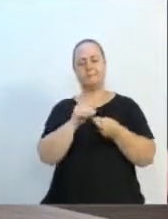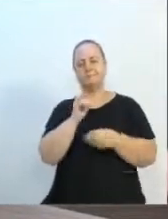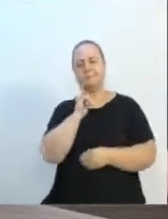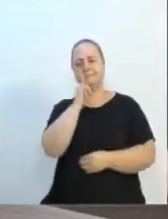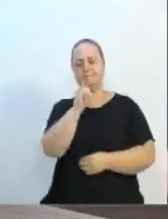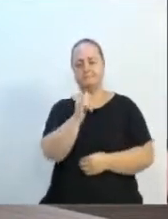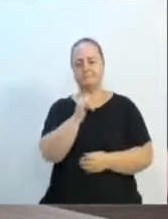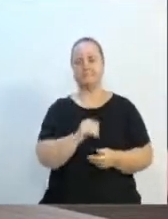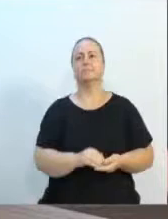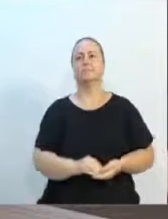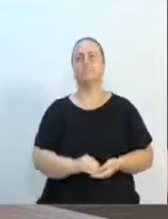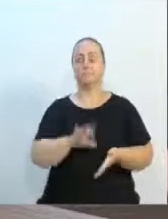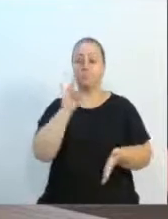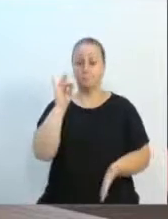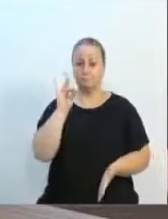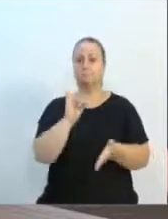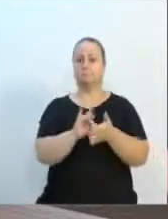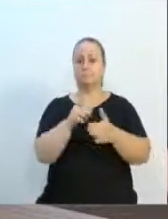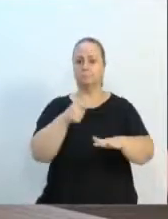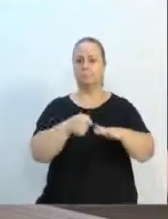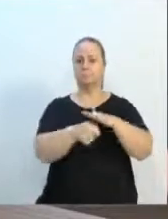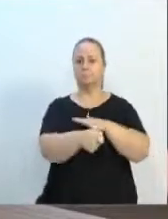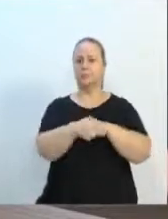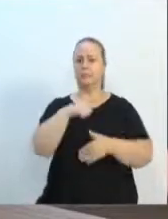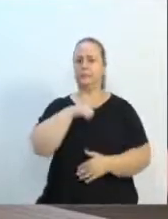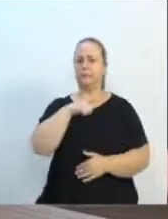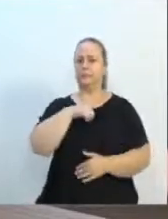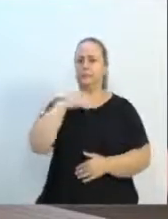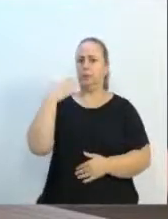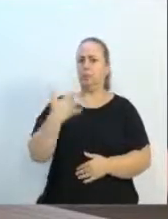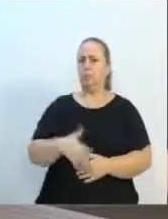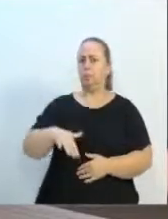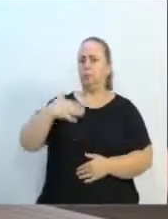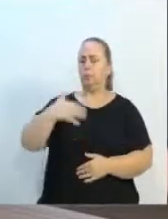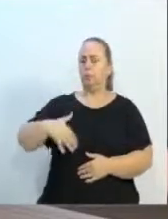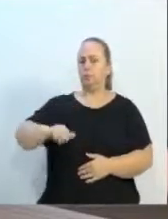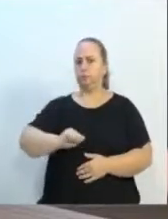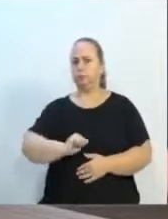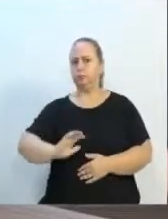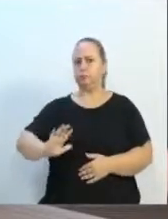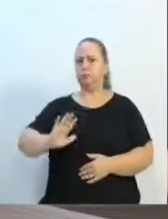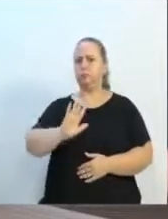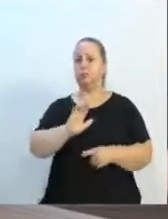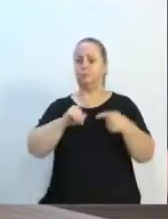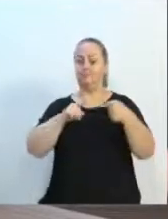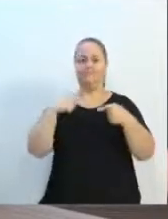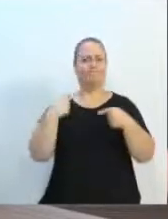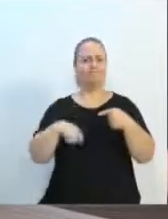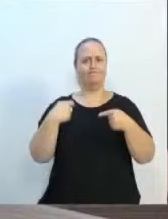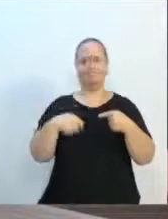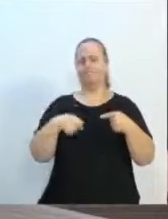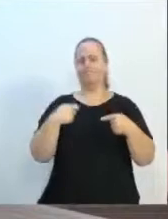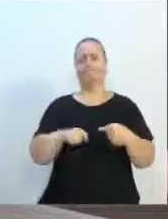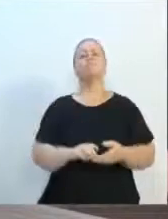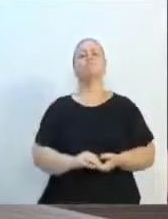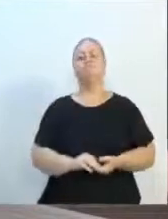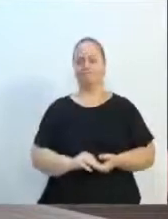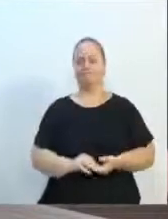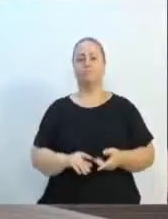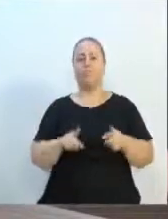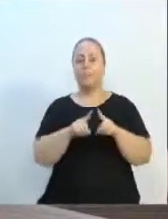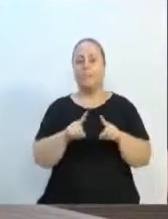os investimentos da educação são pesados, são grandes, são necessários e estão vindo ao encontro